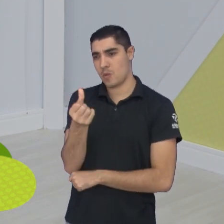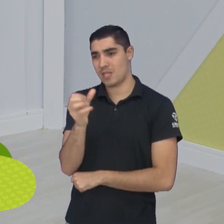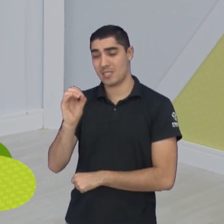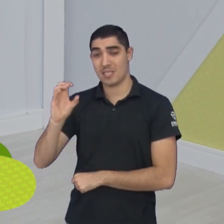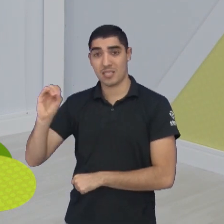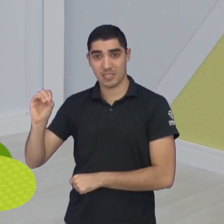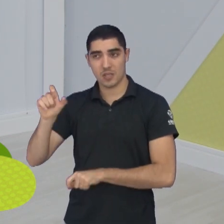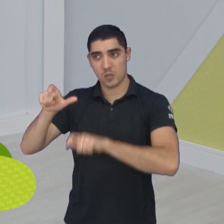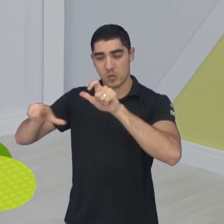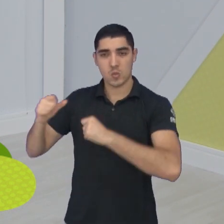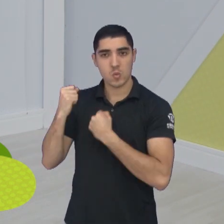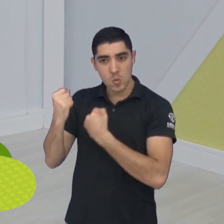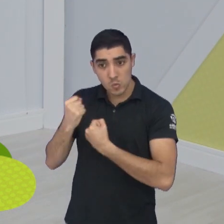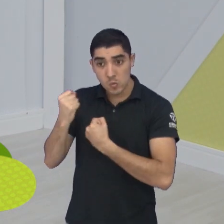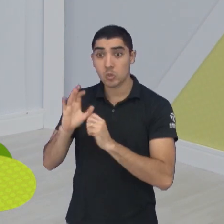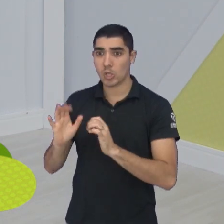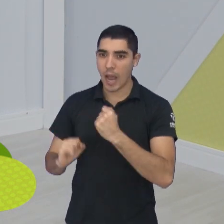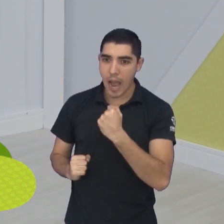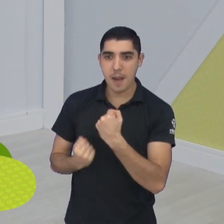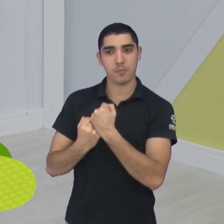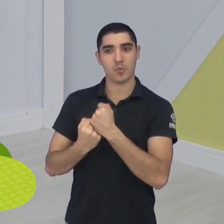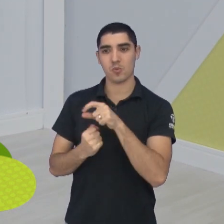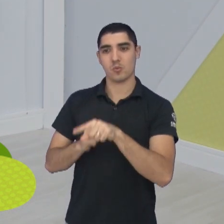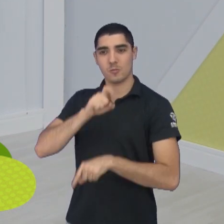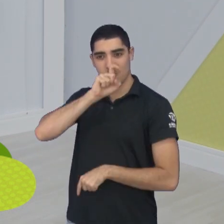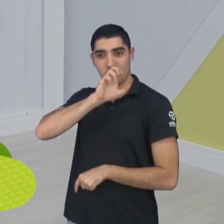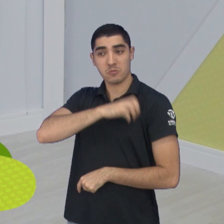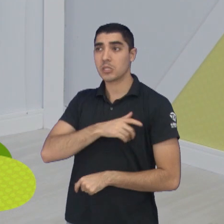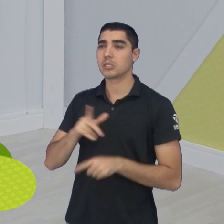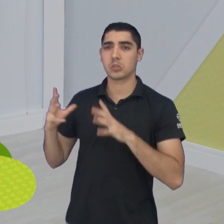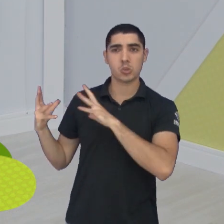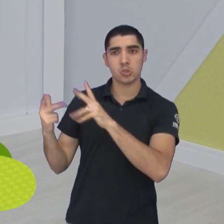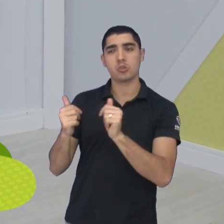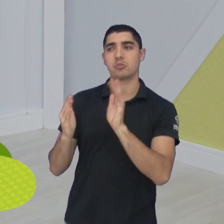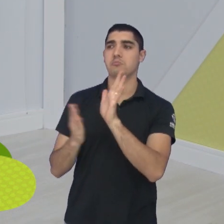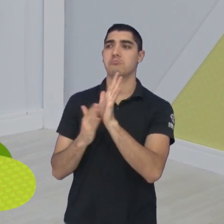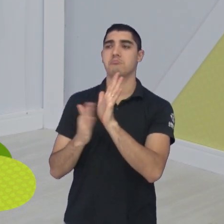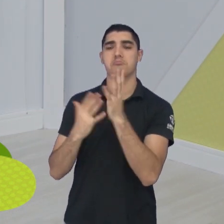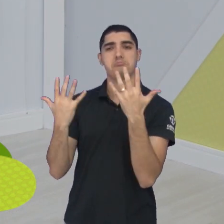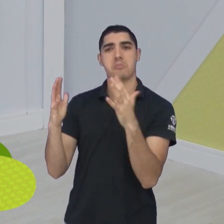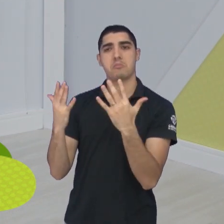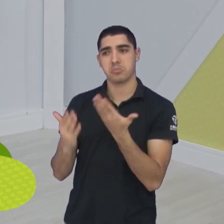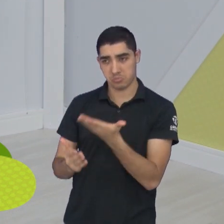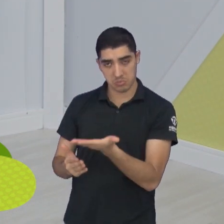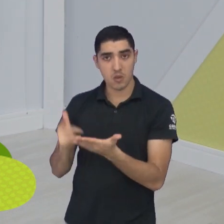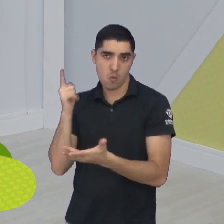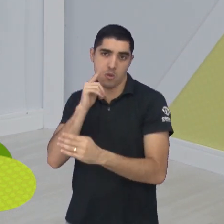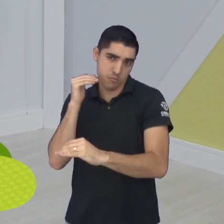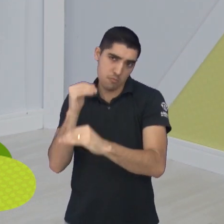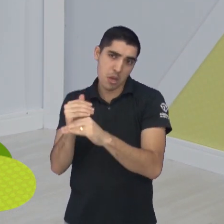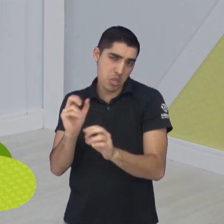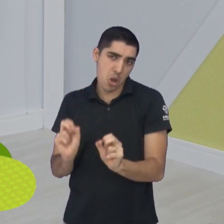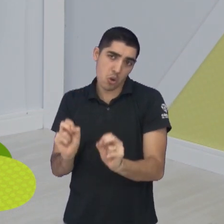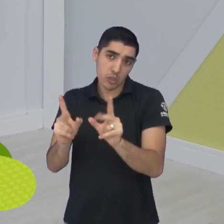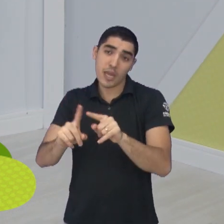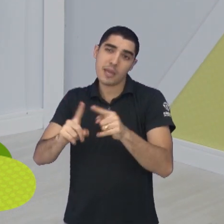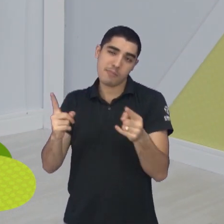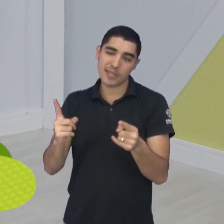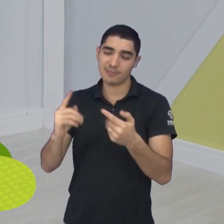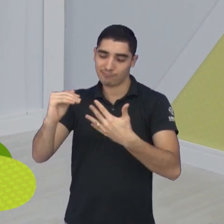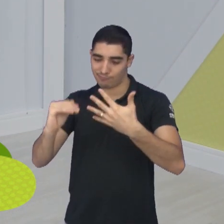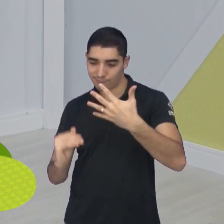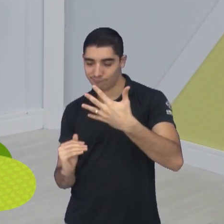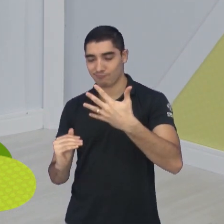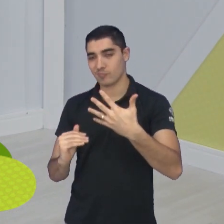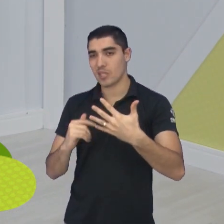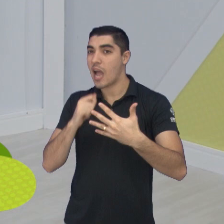estádio Martins Pereira e apoiaram a equipe do São José e aplaudiram mesmo com o empate, que tecnicamente, em termos de classificação, neste momento, não é das melhores. Por falar em